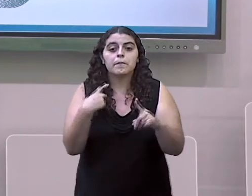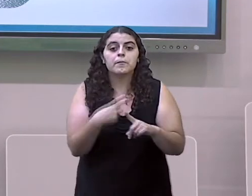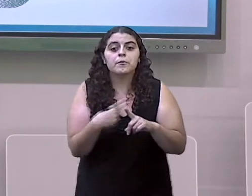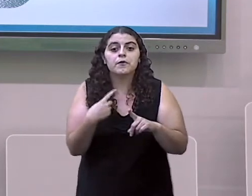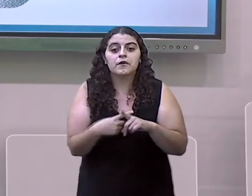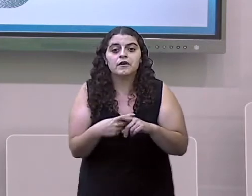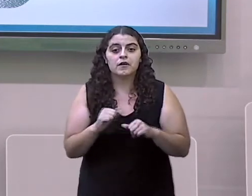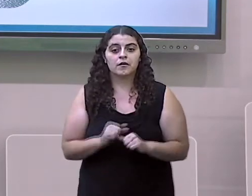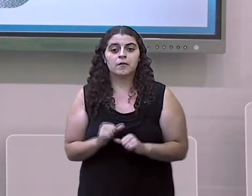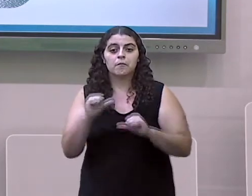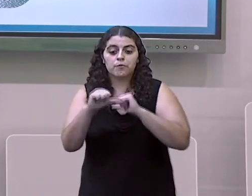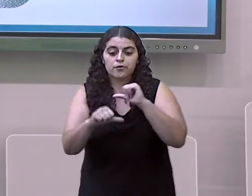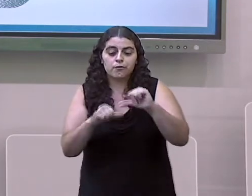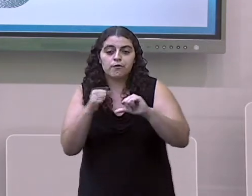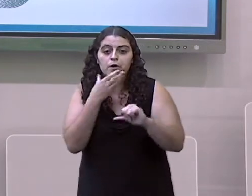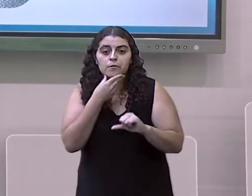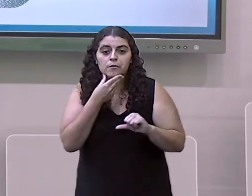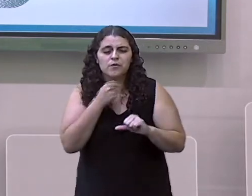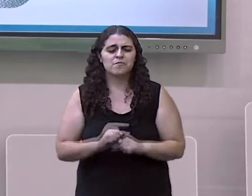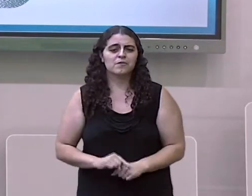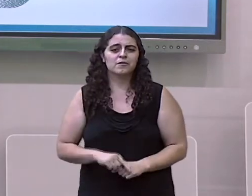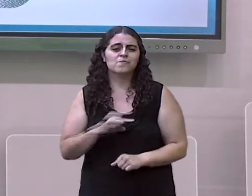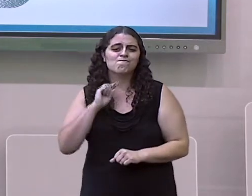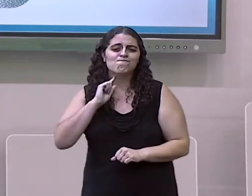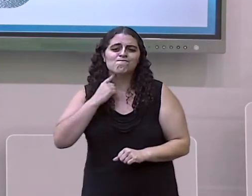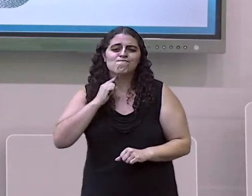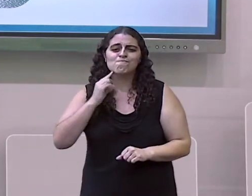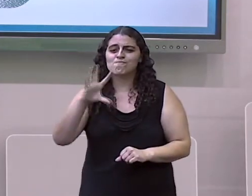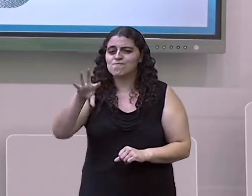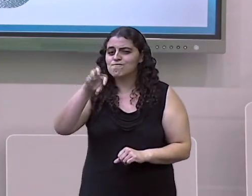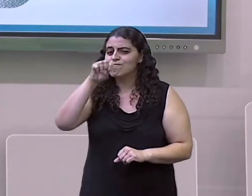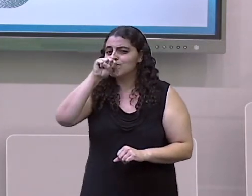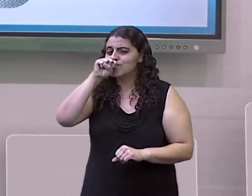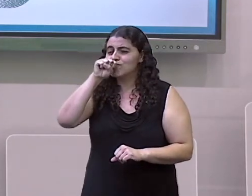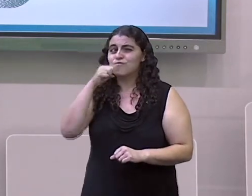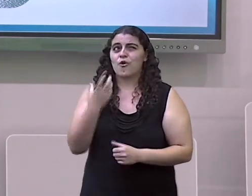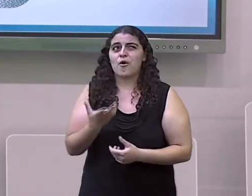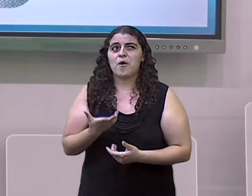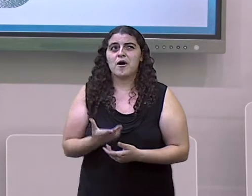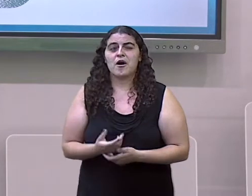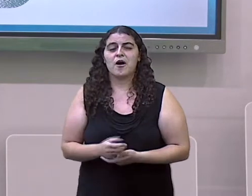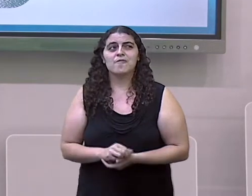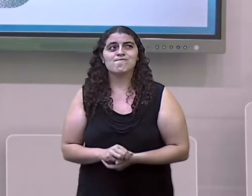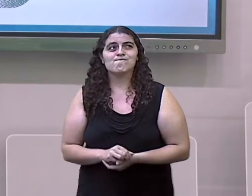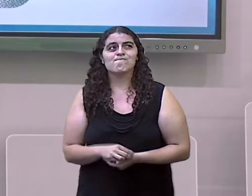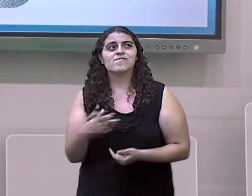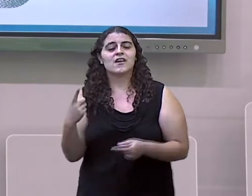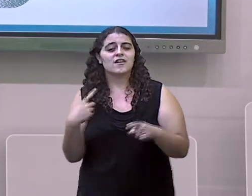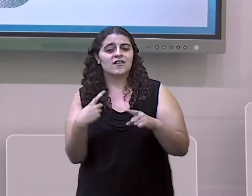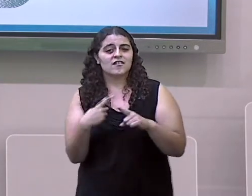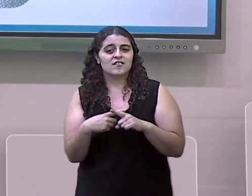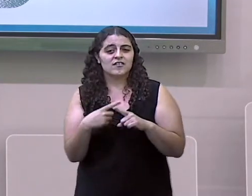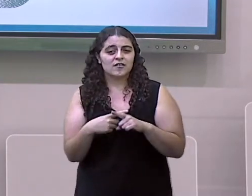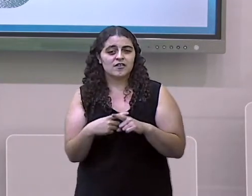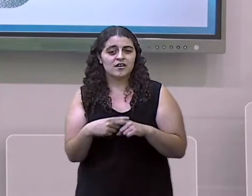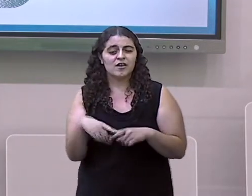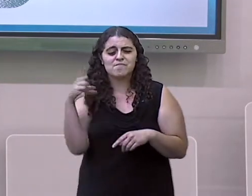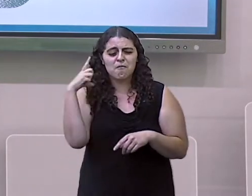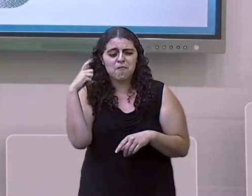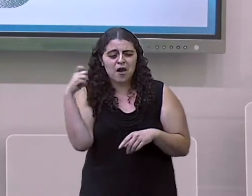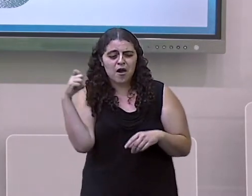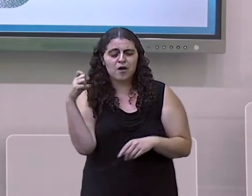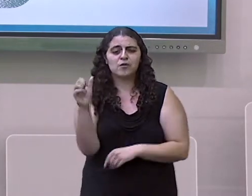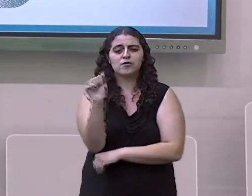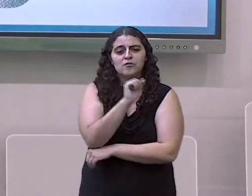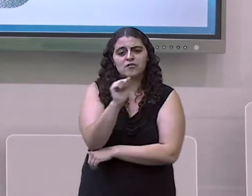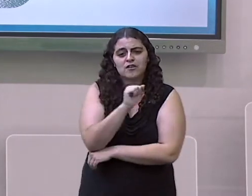sobre o aquecimento global hoje, né, um assunto muito discutido aí com os estudiosos, que falam que não existe mais